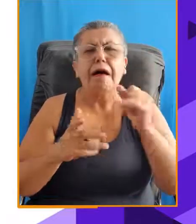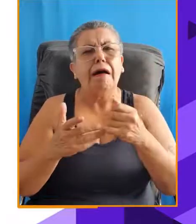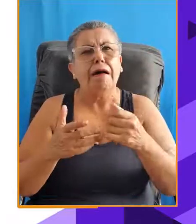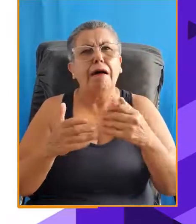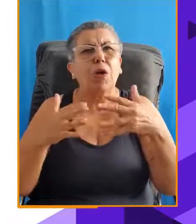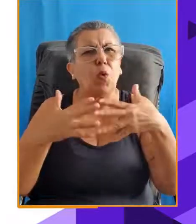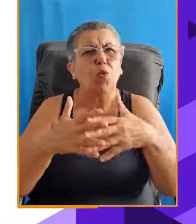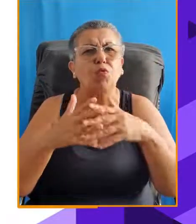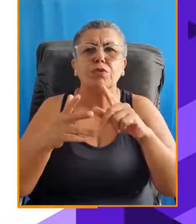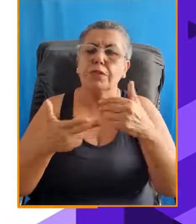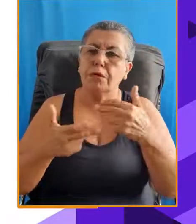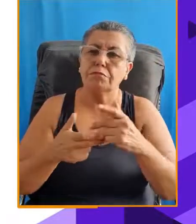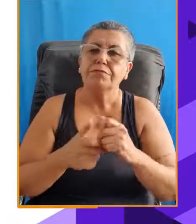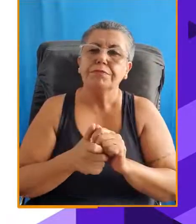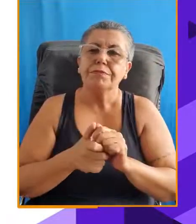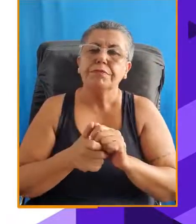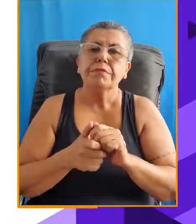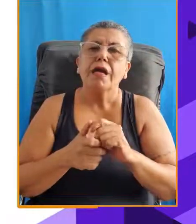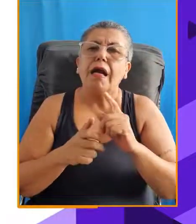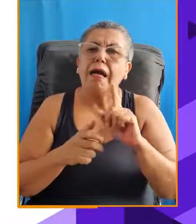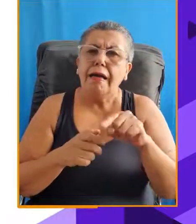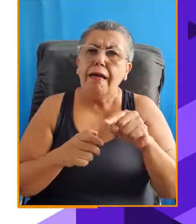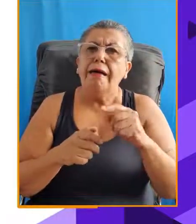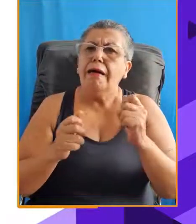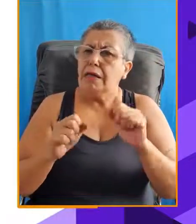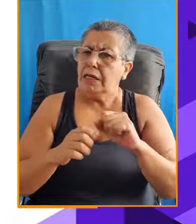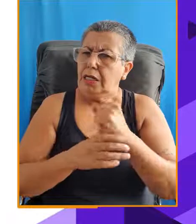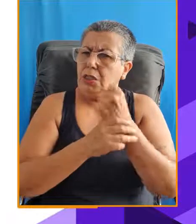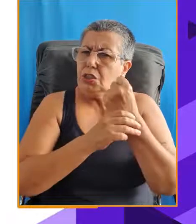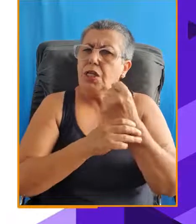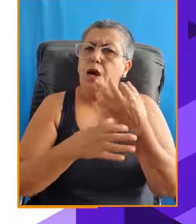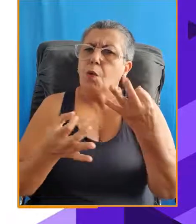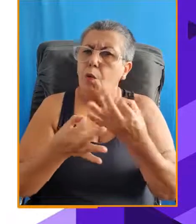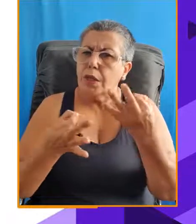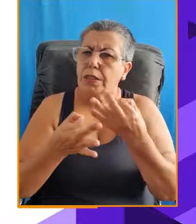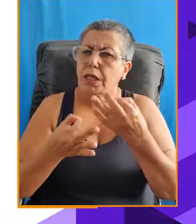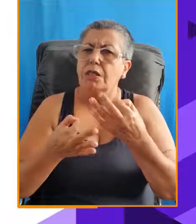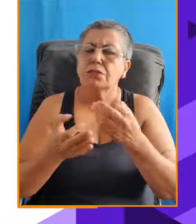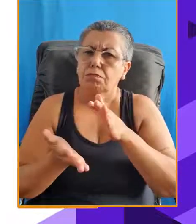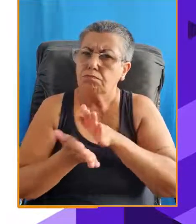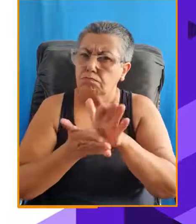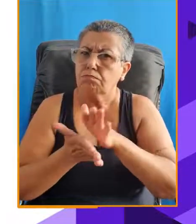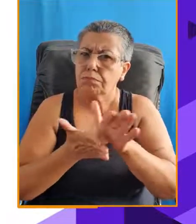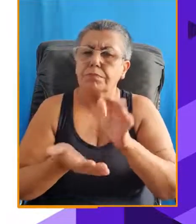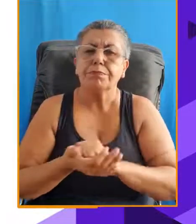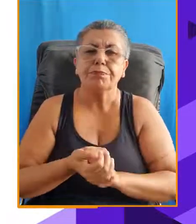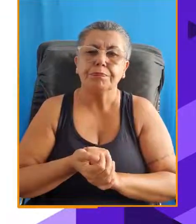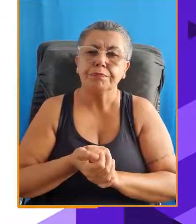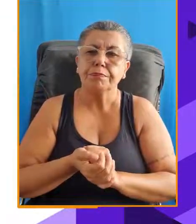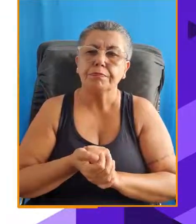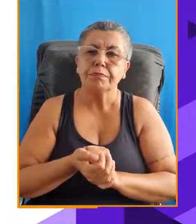impressão ao informar o código de cor Pantone, é garantida a qualidade de impressão do material.